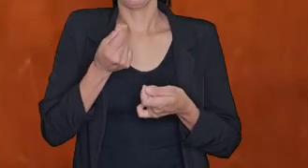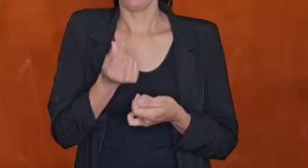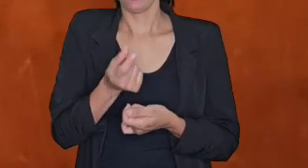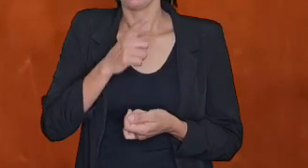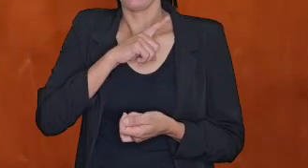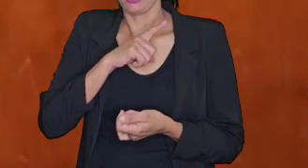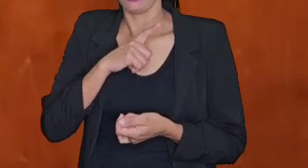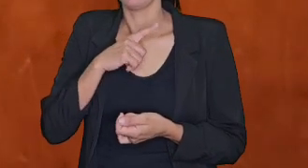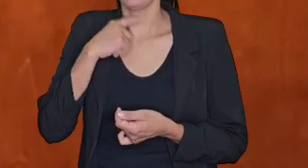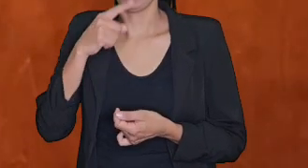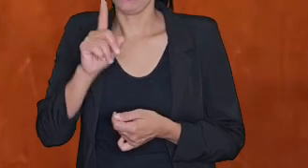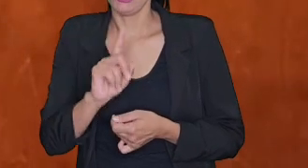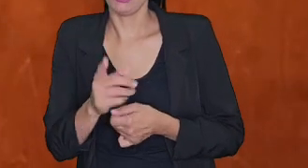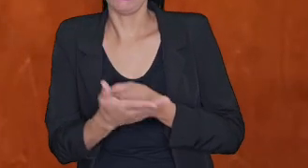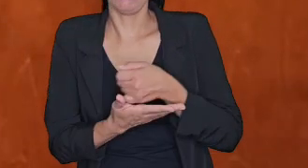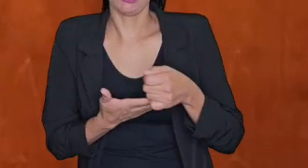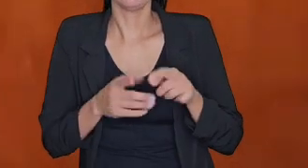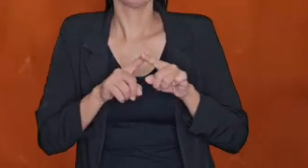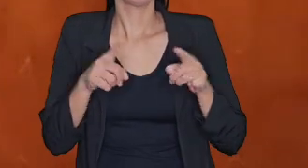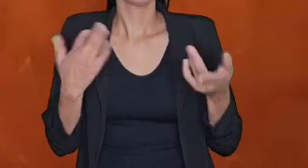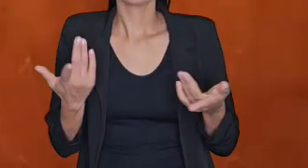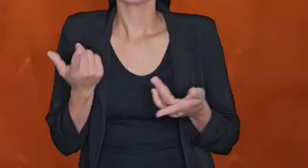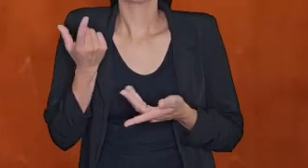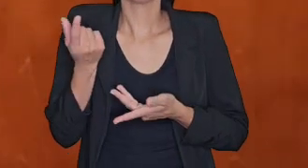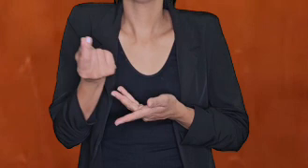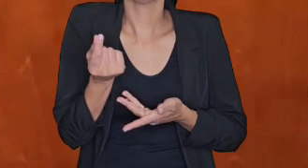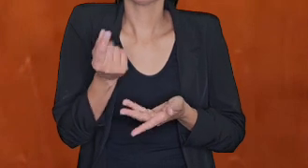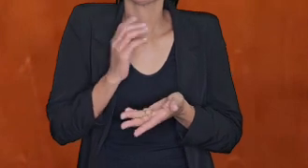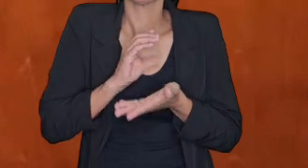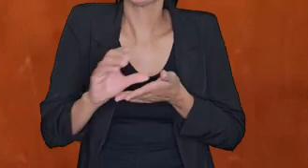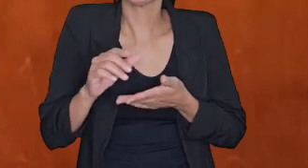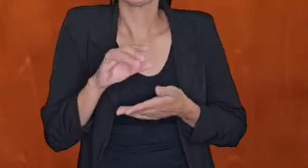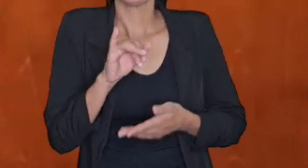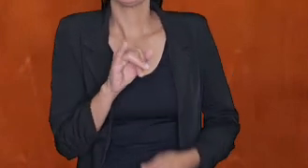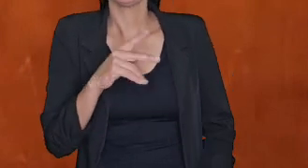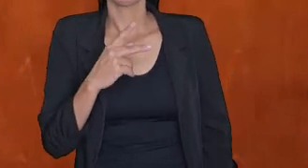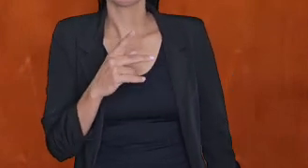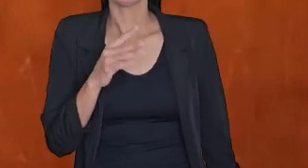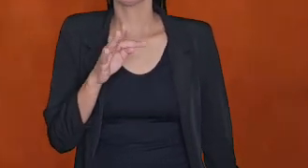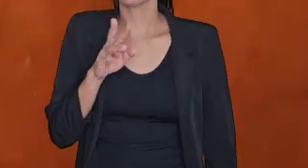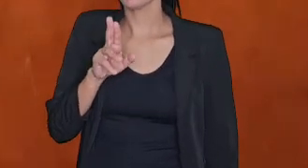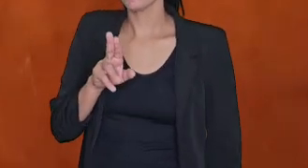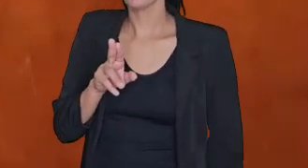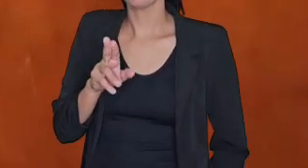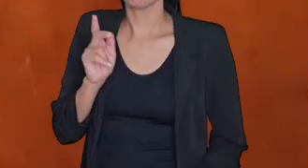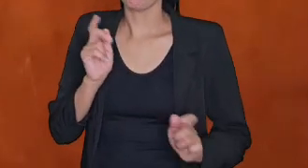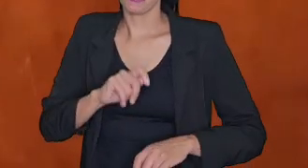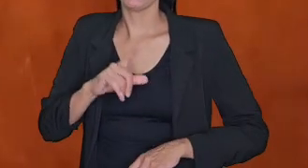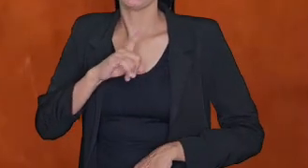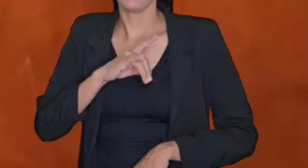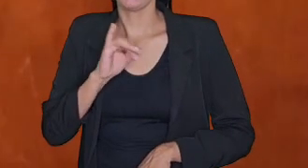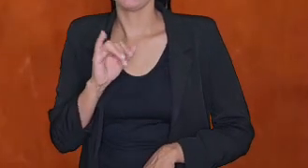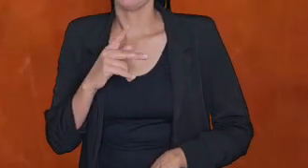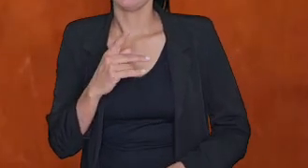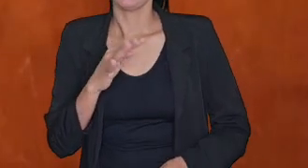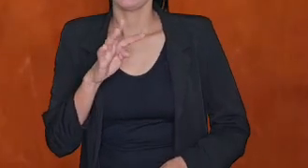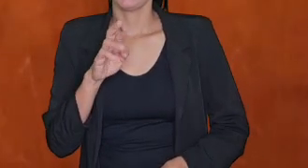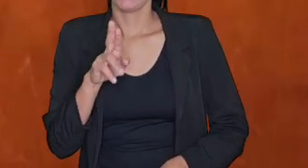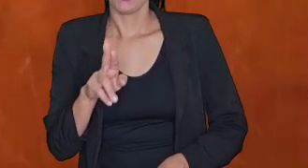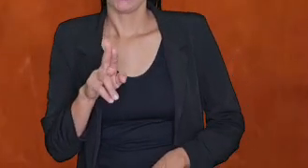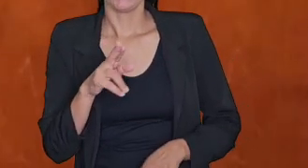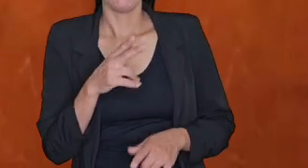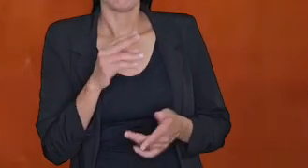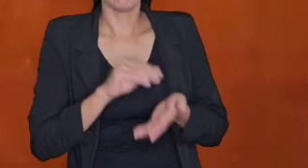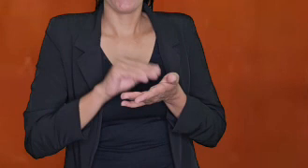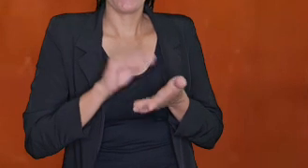demonstração, existe um cunho econômico, não tenho dúvida nenhuma, mas a qual valor o fisco vai chegar se nem IPTU, quer